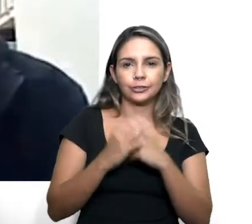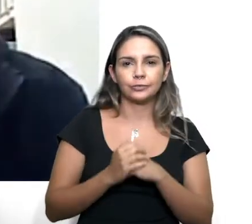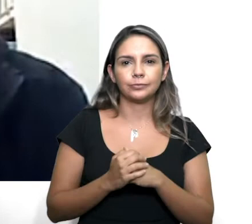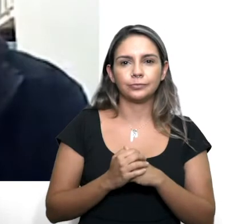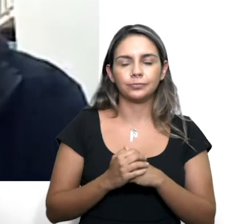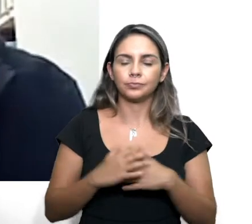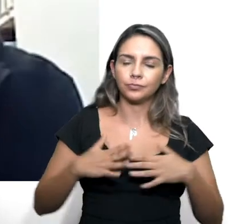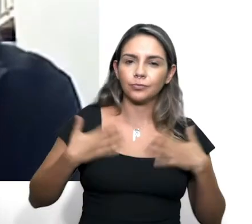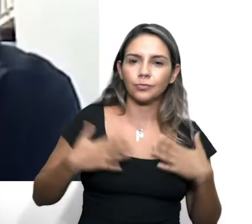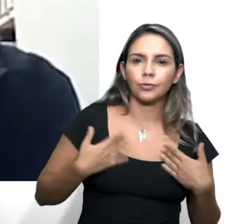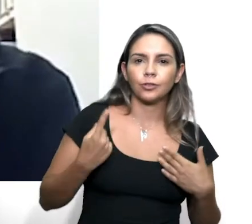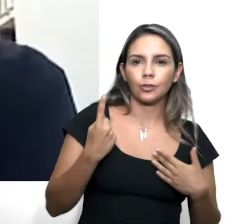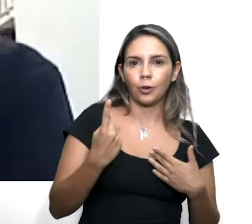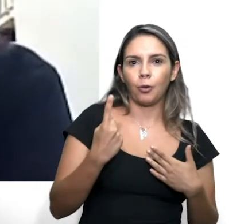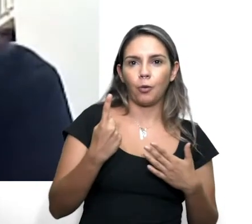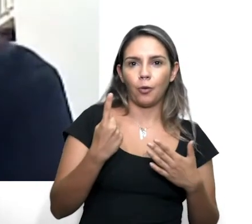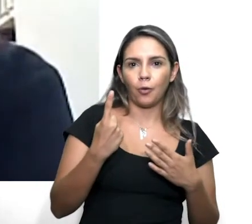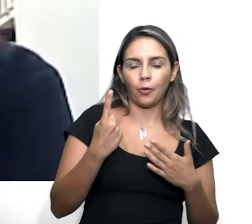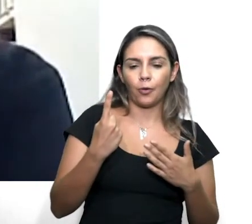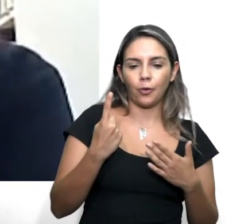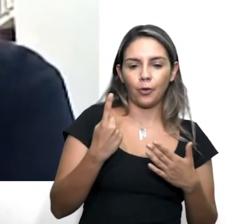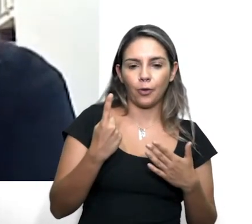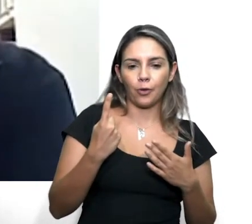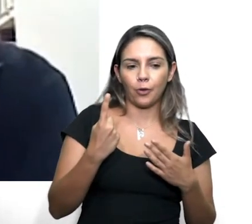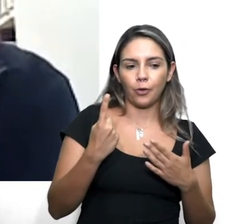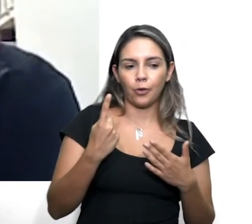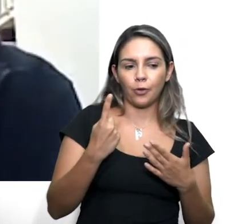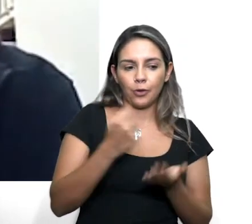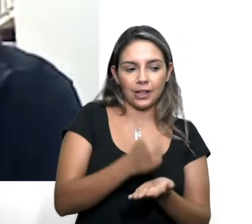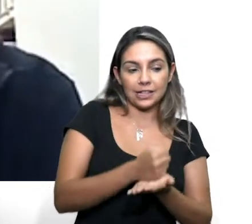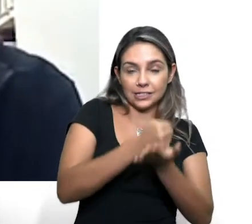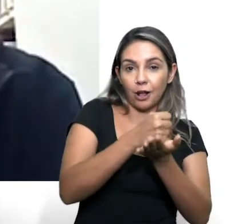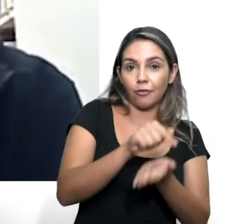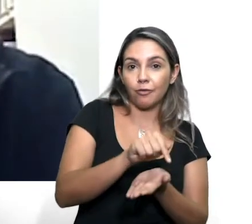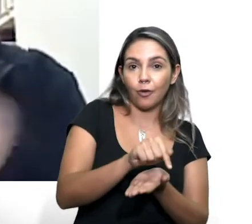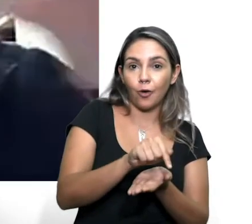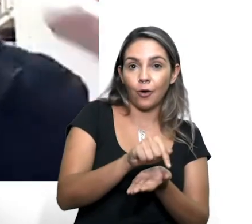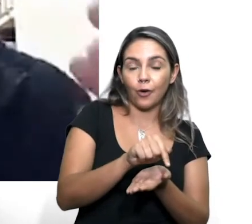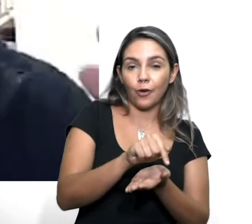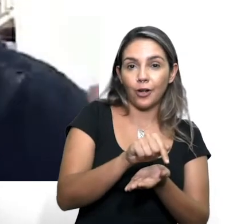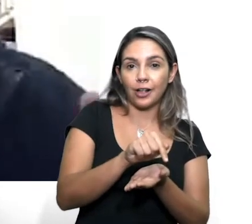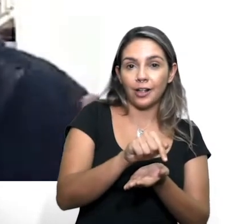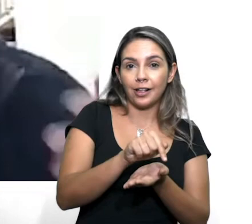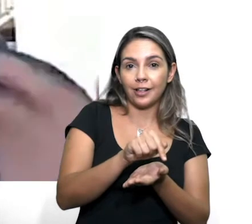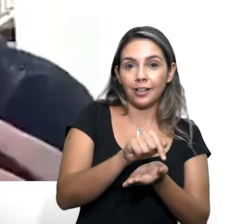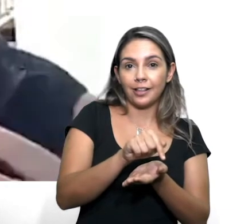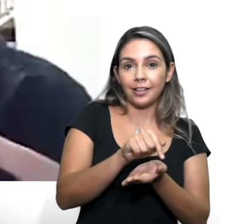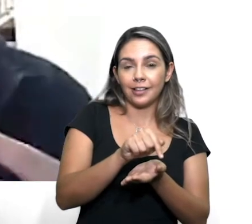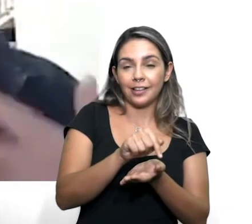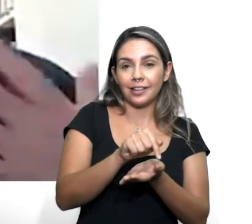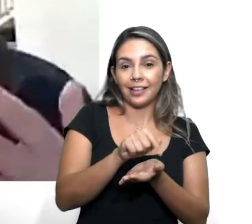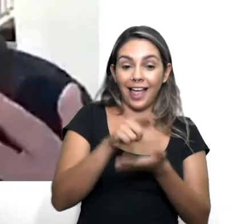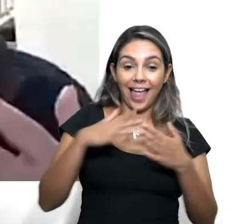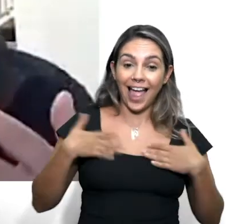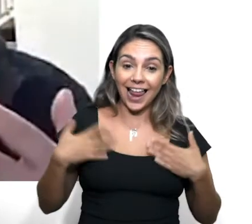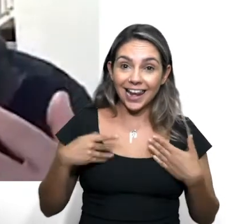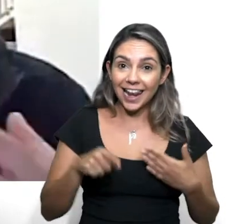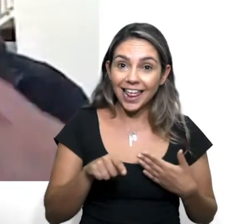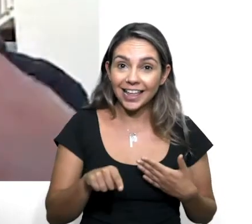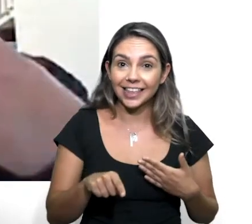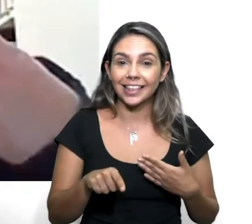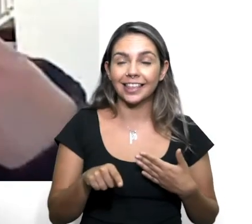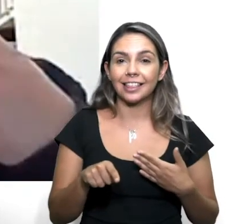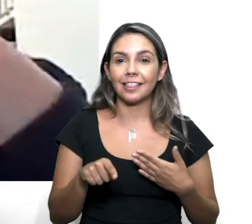um moribundo que se salvou é uma alegria extraterrestre. E essa alegria, acho